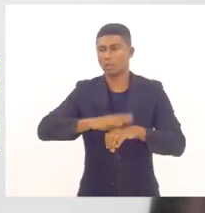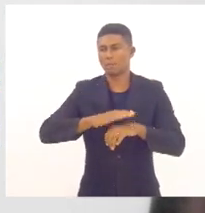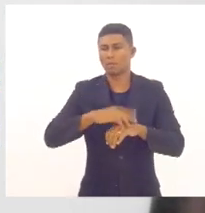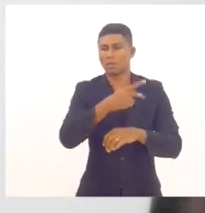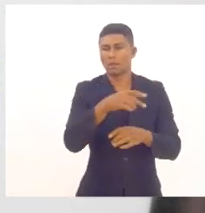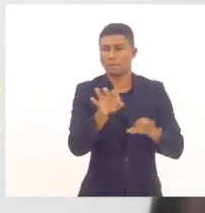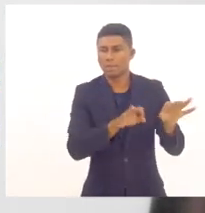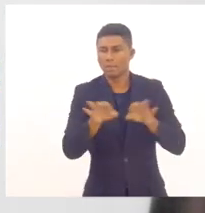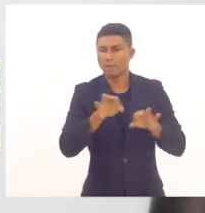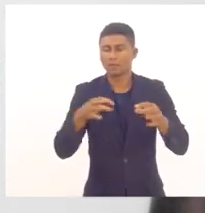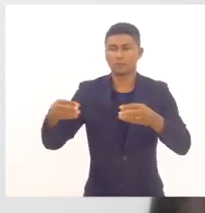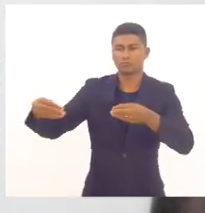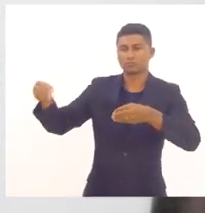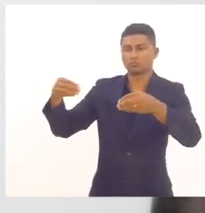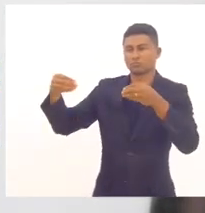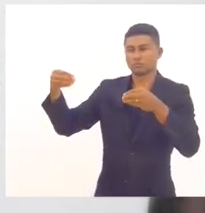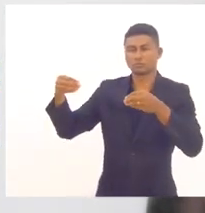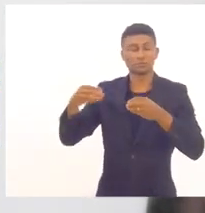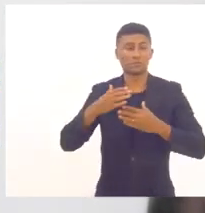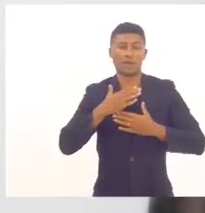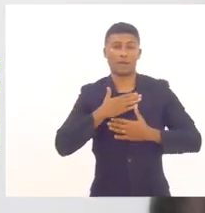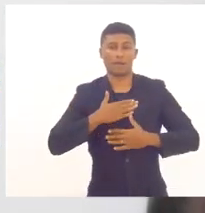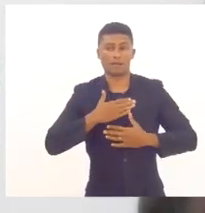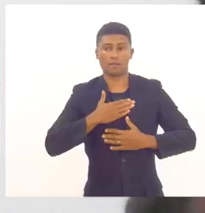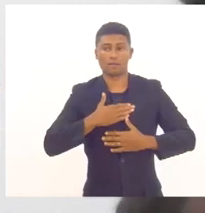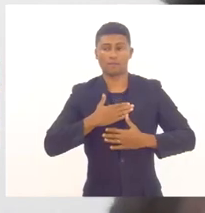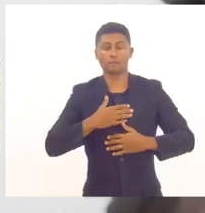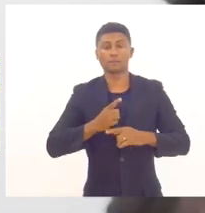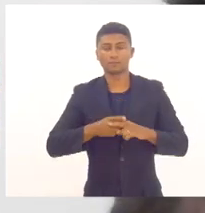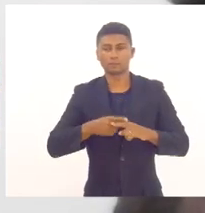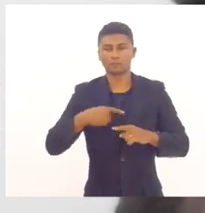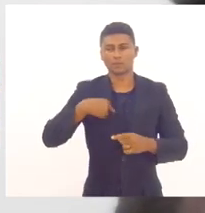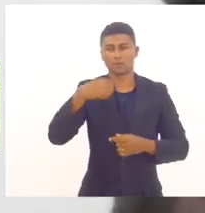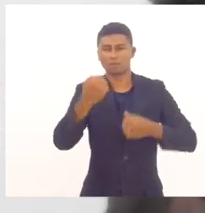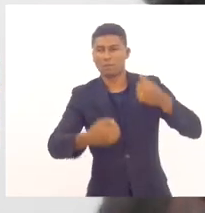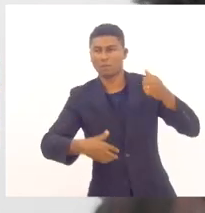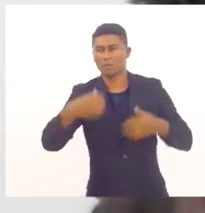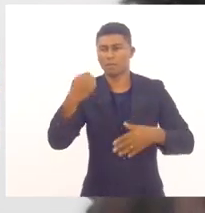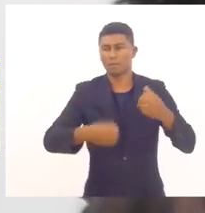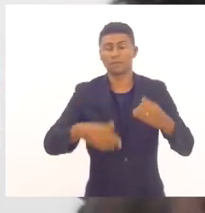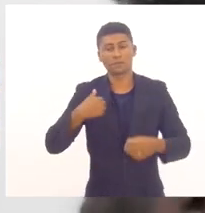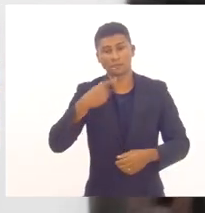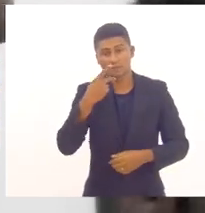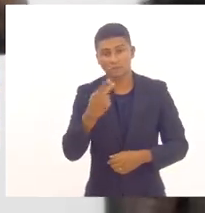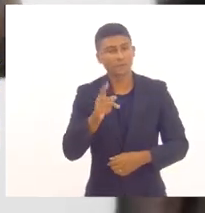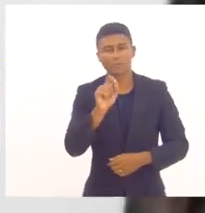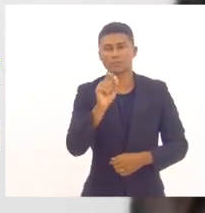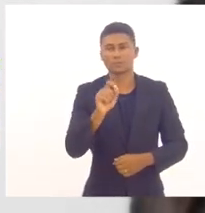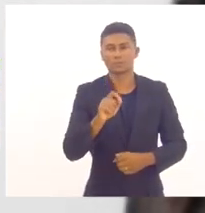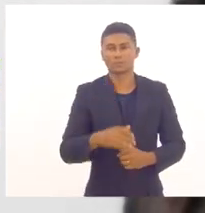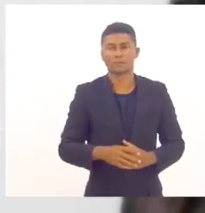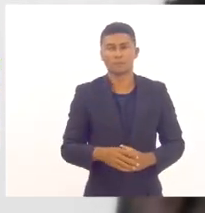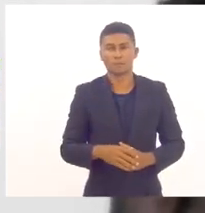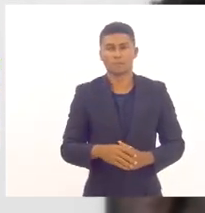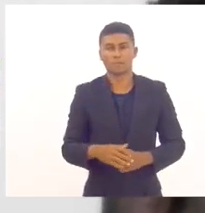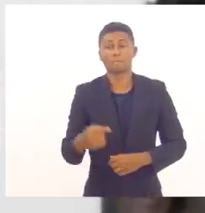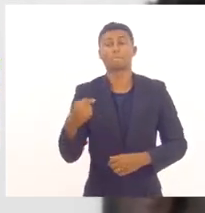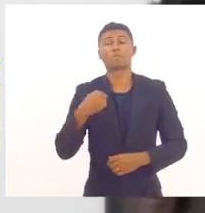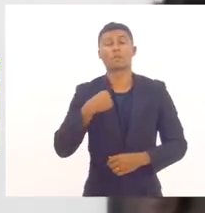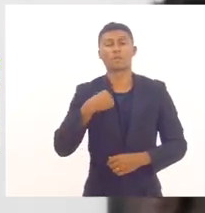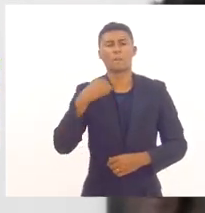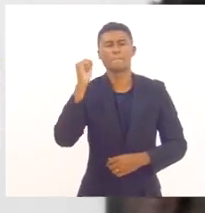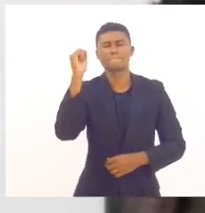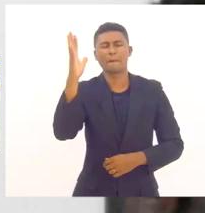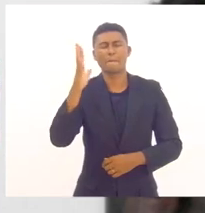Fica calmo, Paulão, que o arerê vai falando, mas eu digo para ele, Paulão, eu não tenho essa... A minha capacidade é